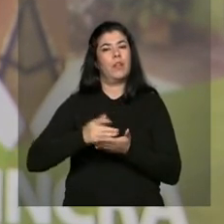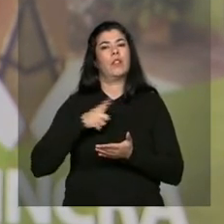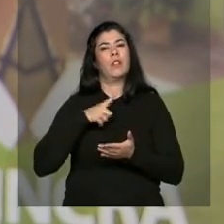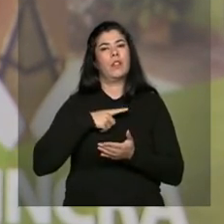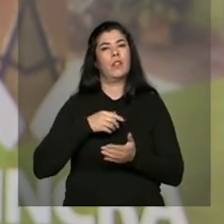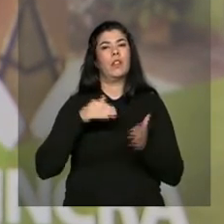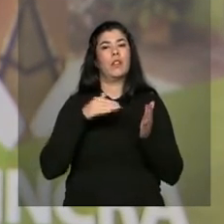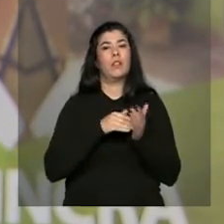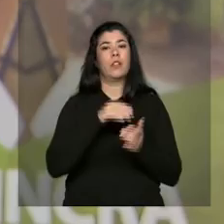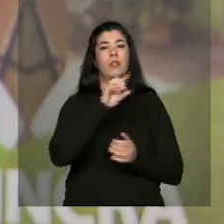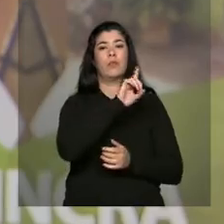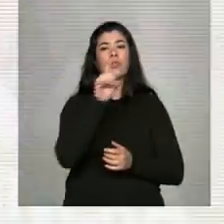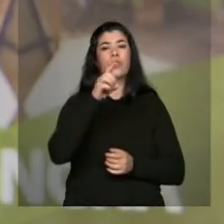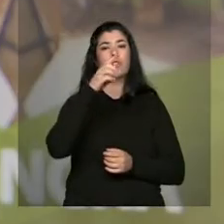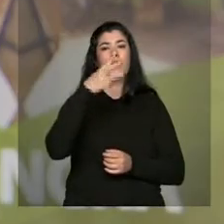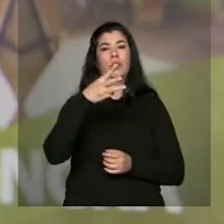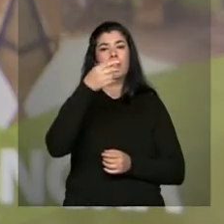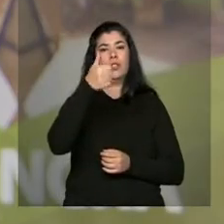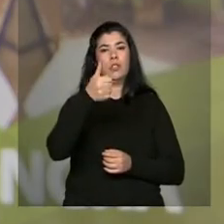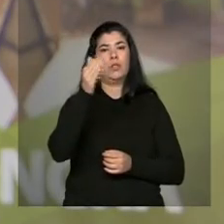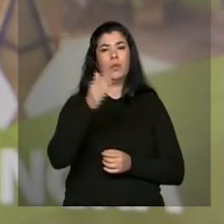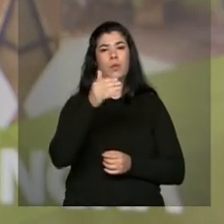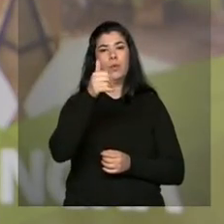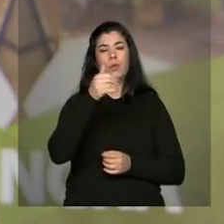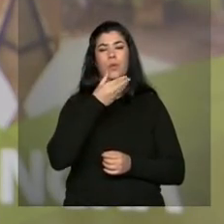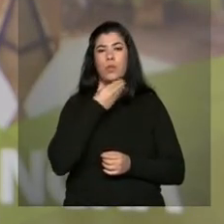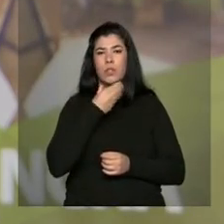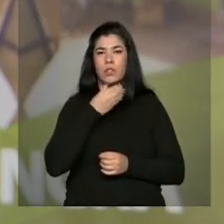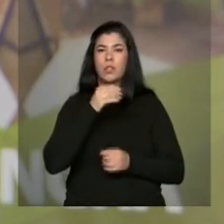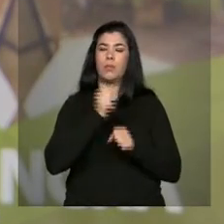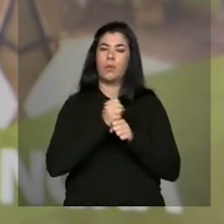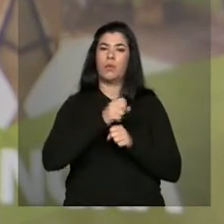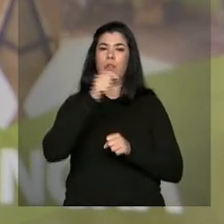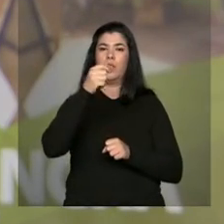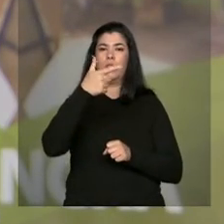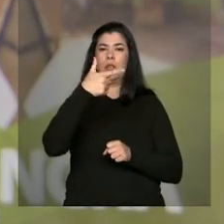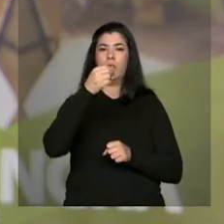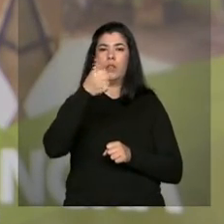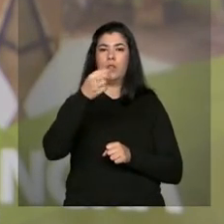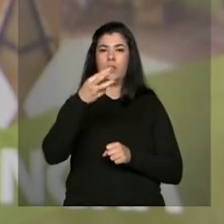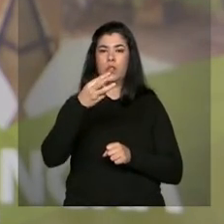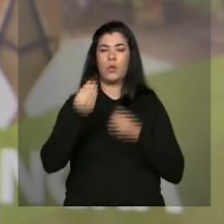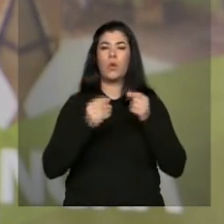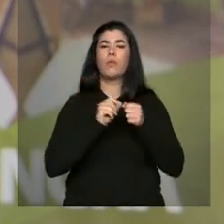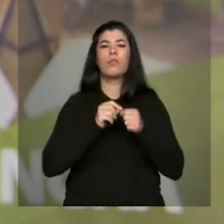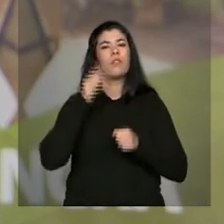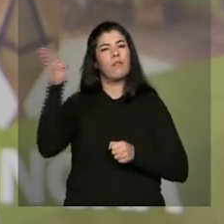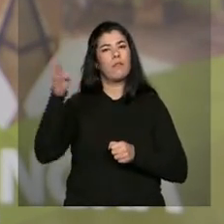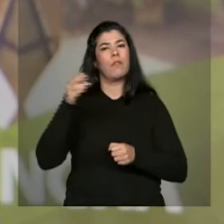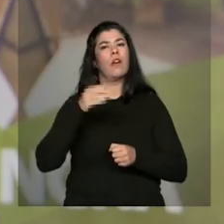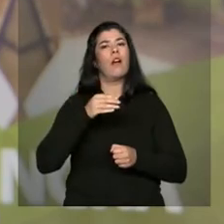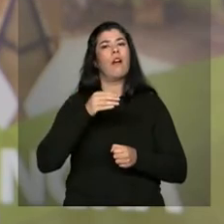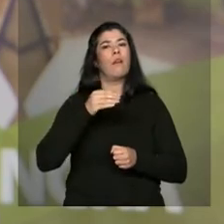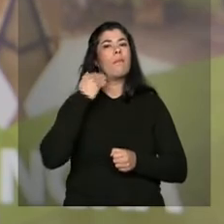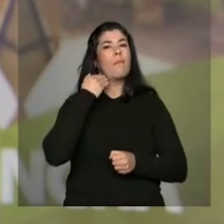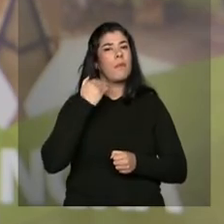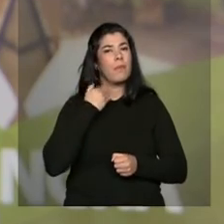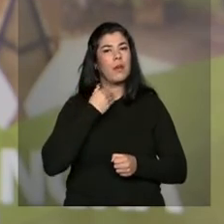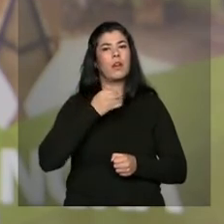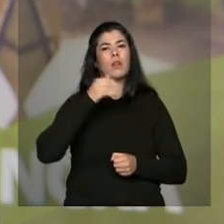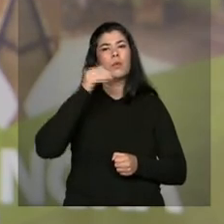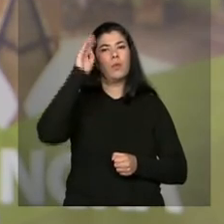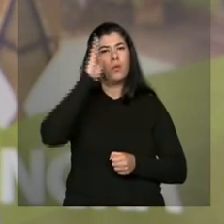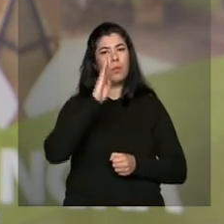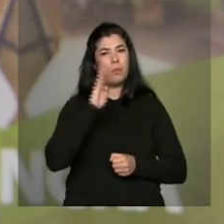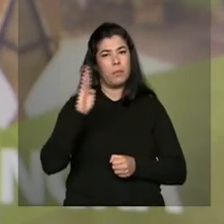em 31/12/2013. E para liquidar essas dívidas, eles precisam procurar a agência bancária em que eles contrataram um crédito, do Banco do